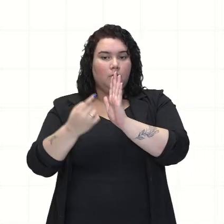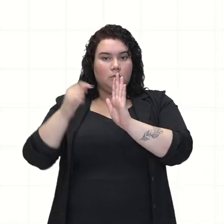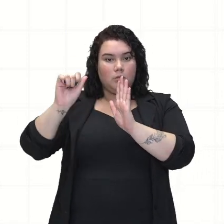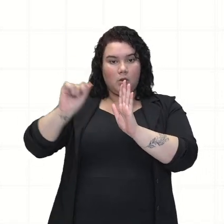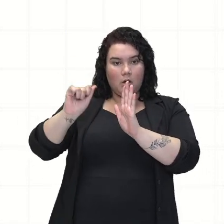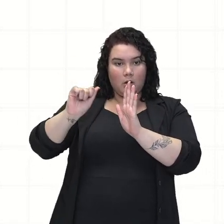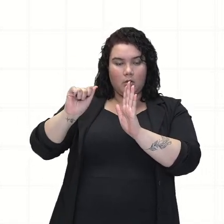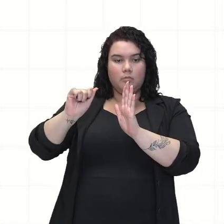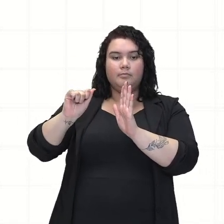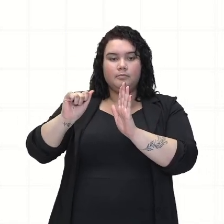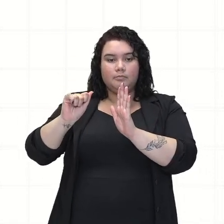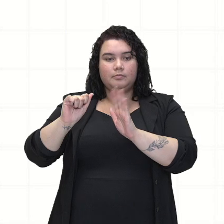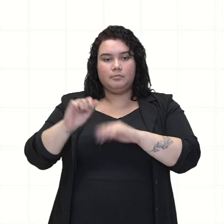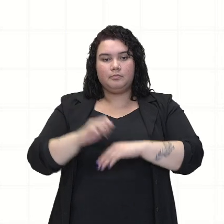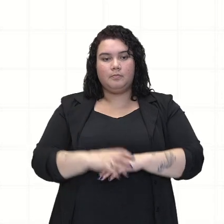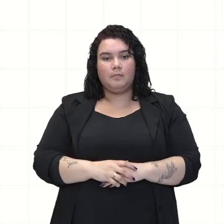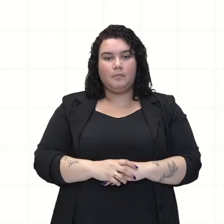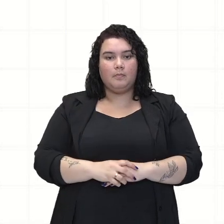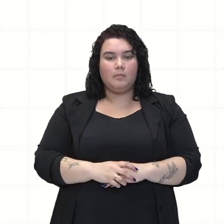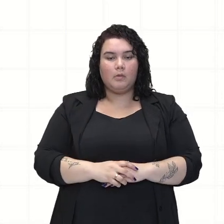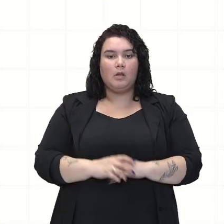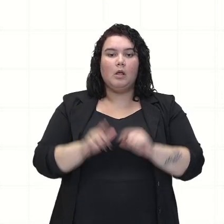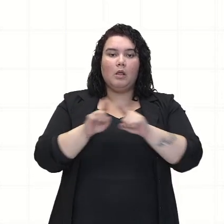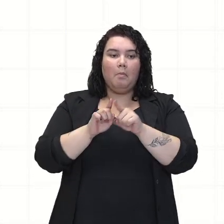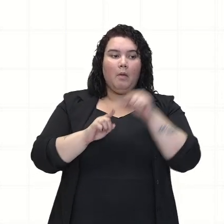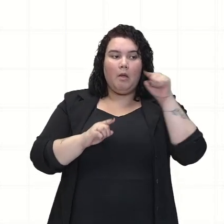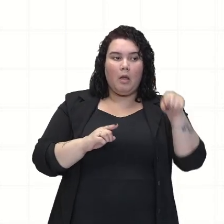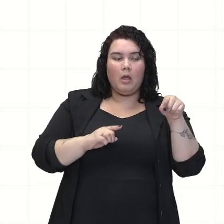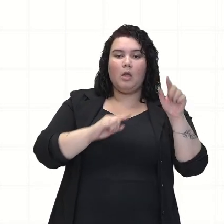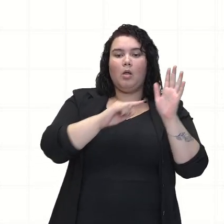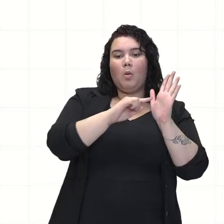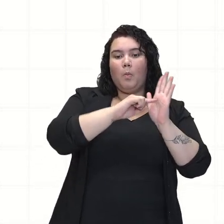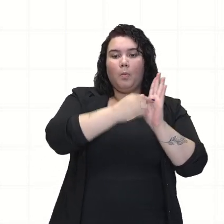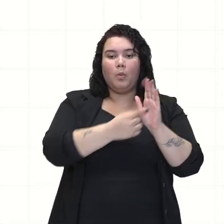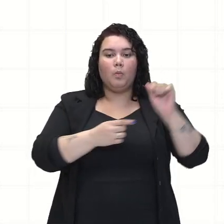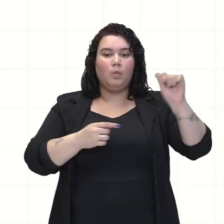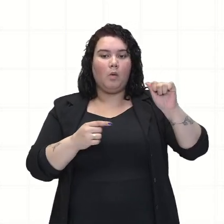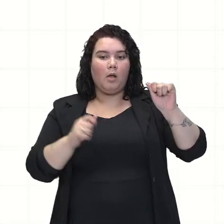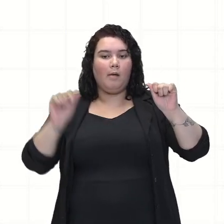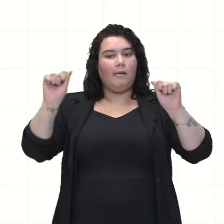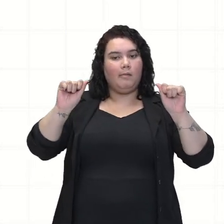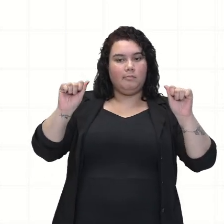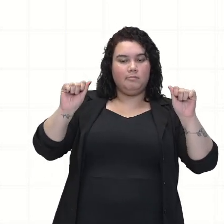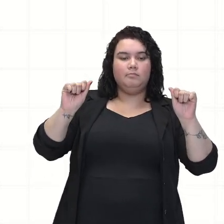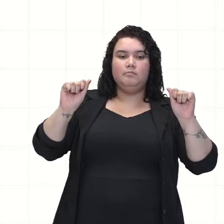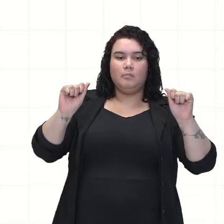E aqui o ponto A', ponto B,